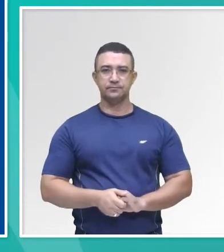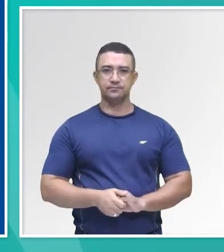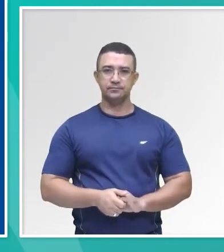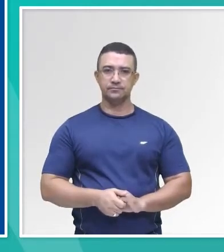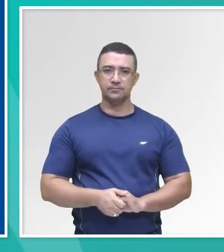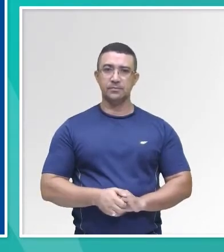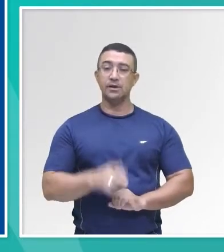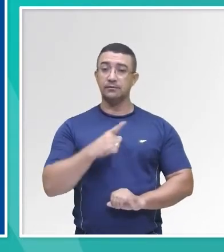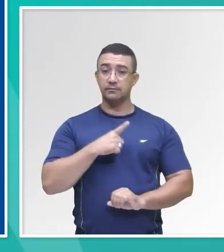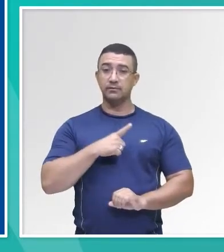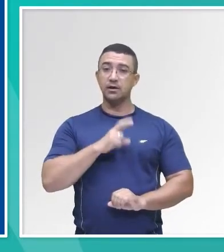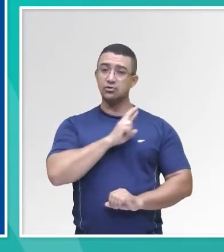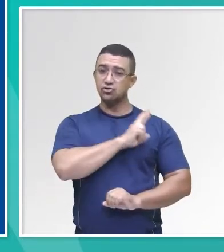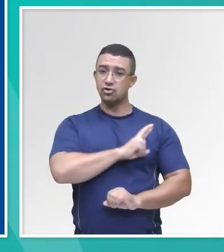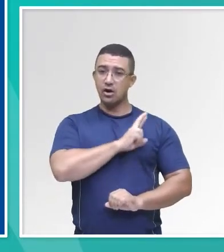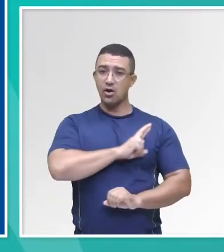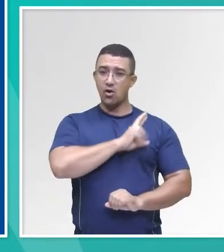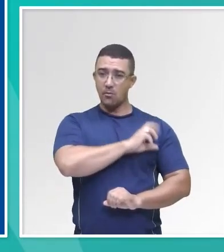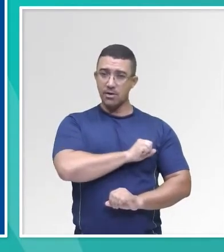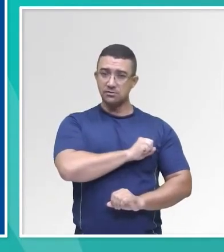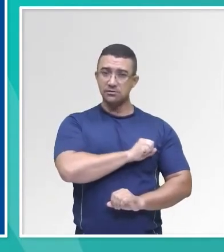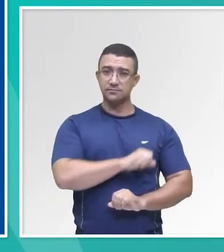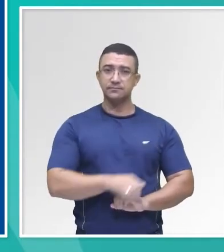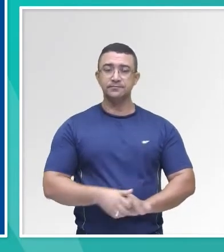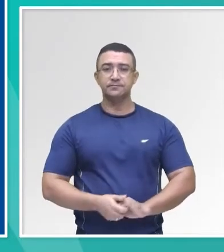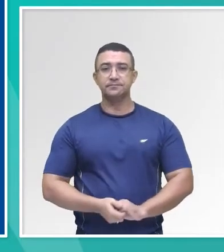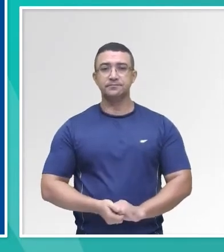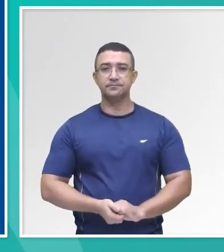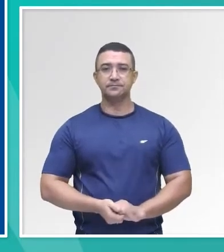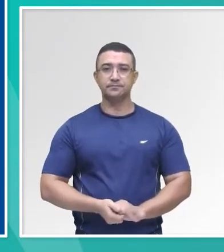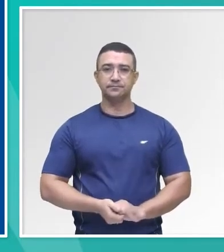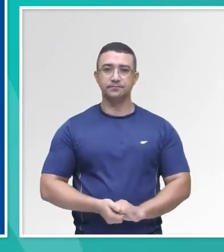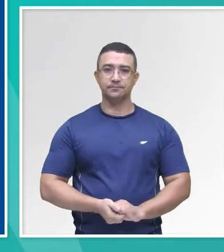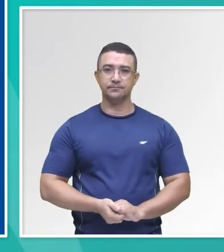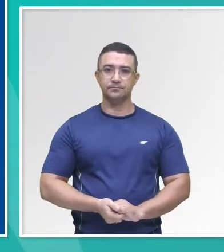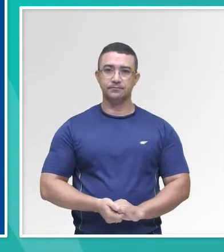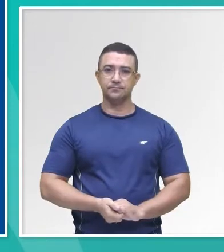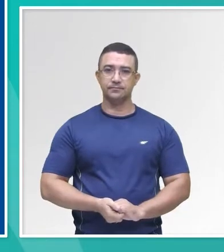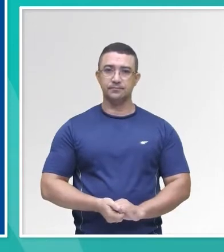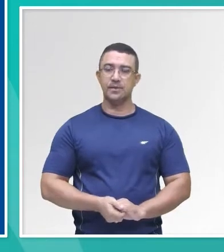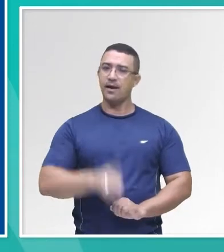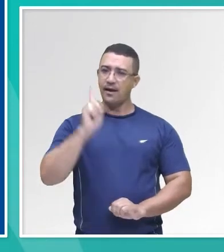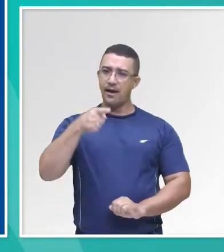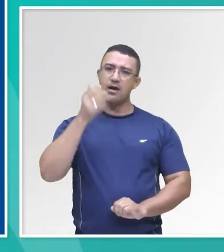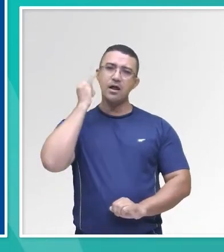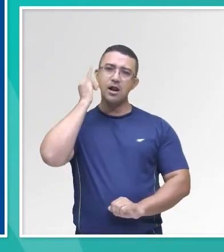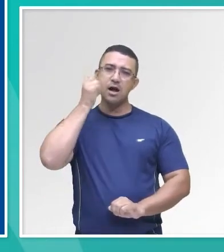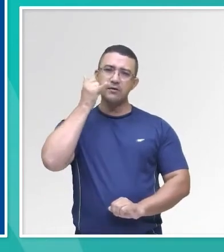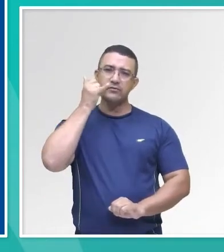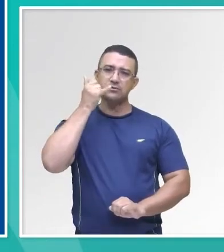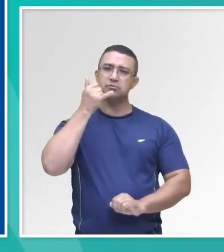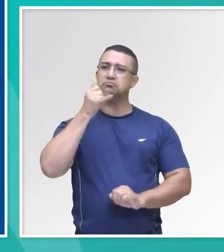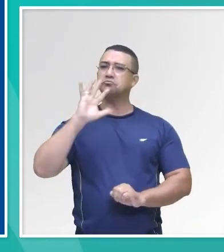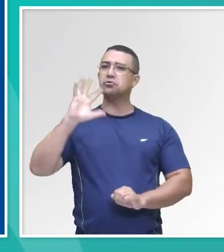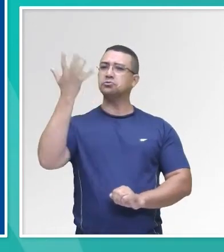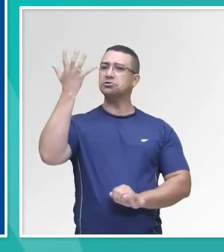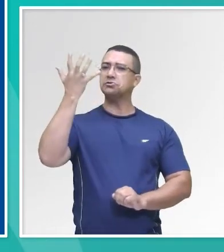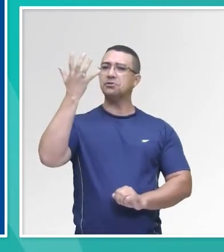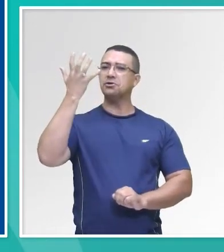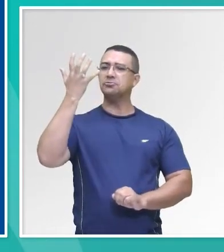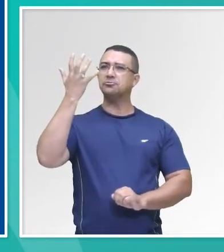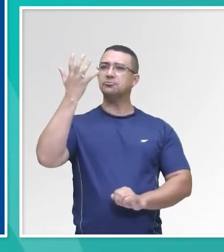gênero romance, né? Falamos aqui anteriormente, olha só, né, que é uma narração de um fato imaginário,